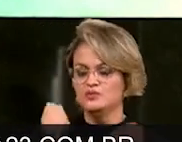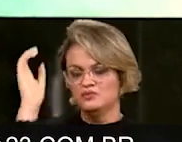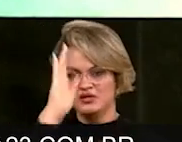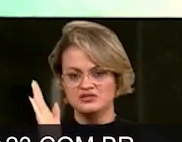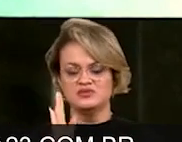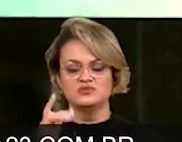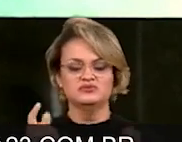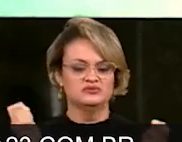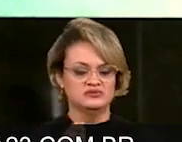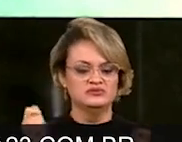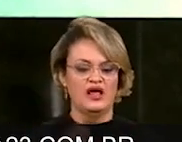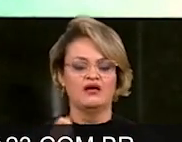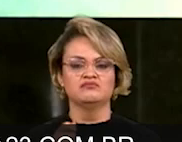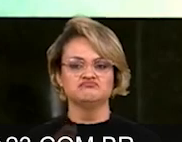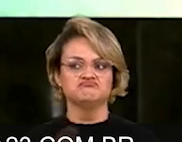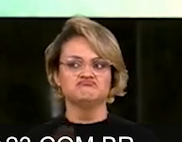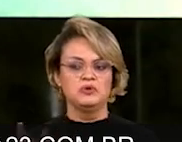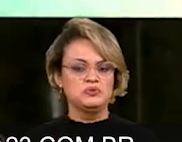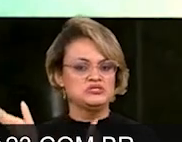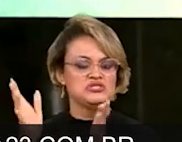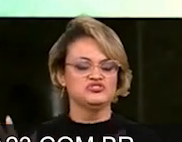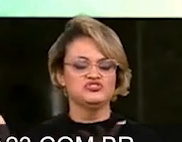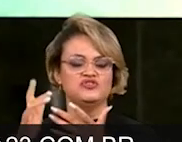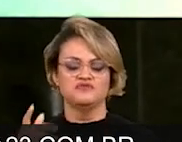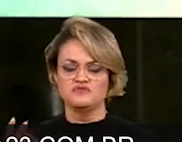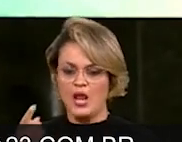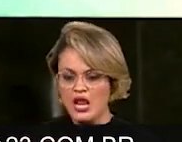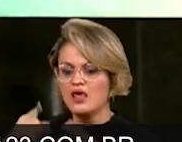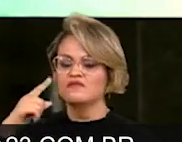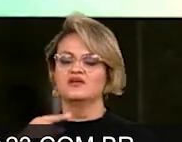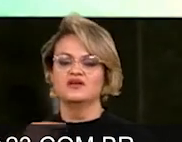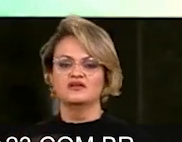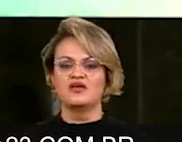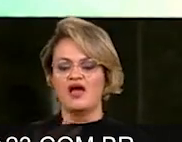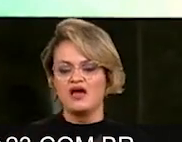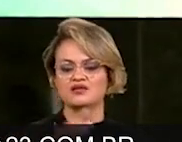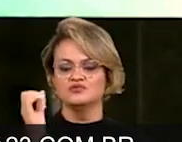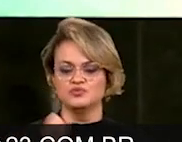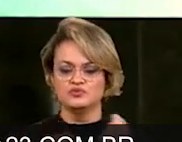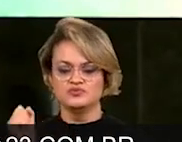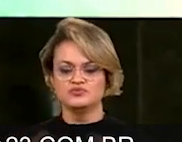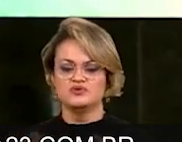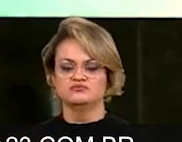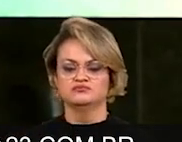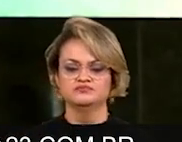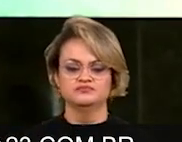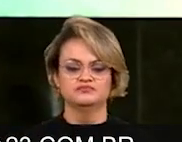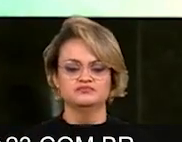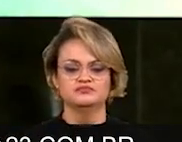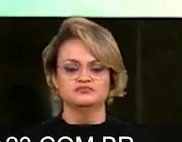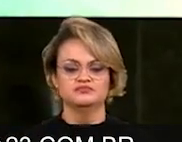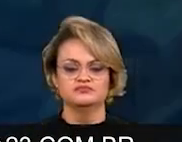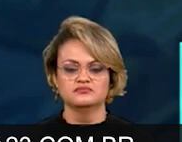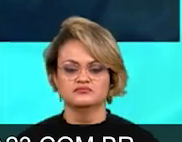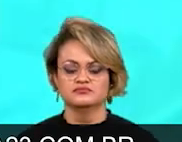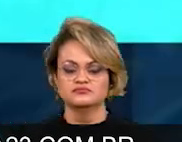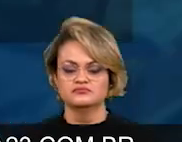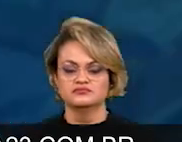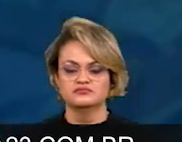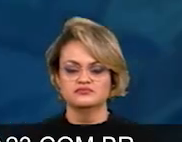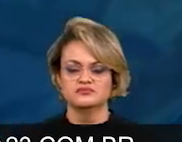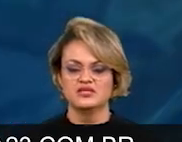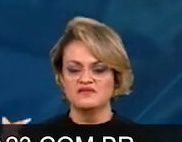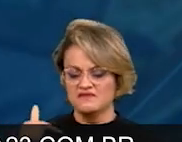país consiga, com os incentivos, alavancar toda a cadeia produtiva ligada ao setor.